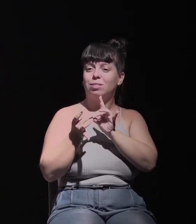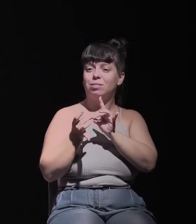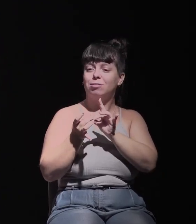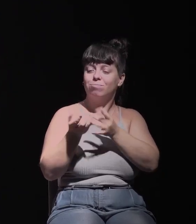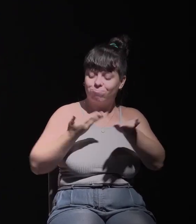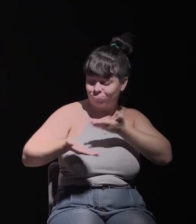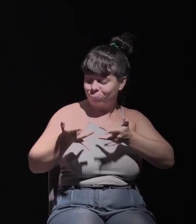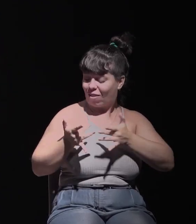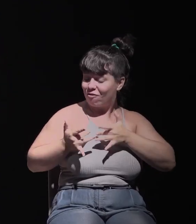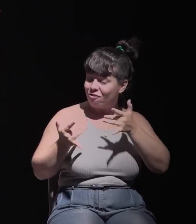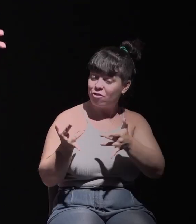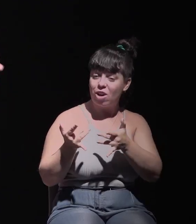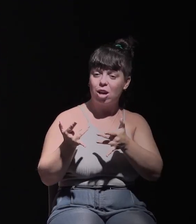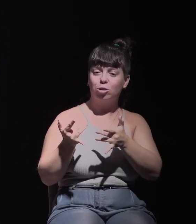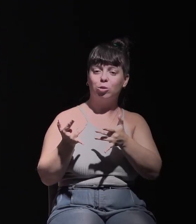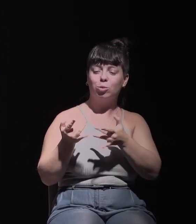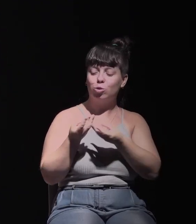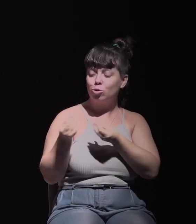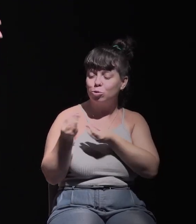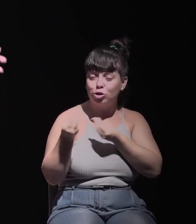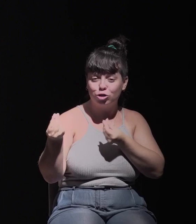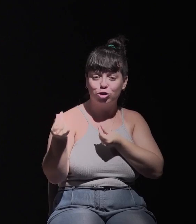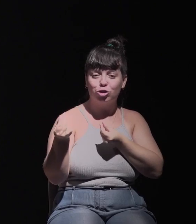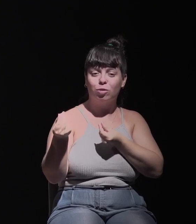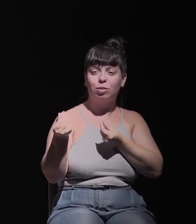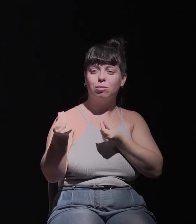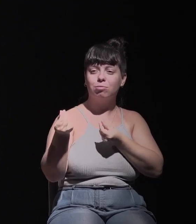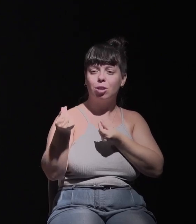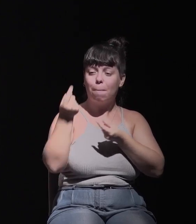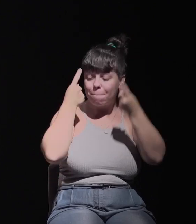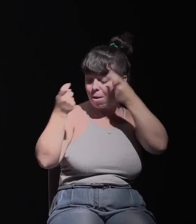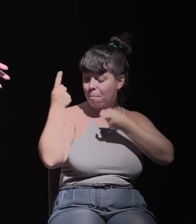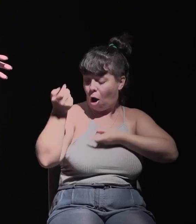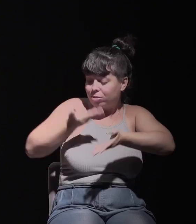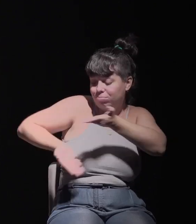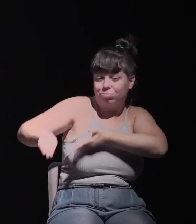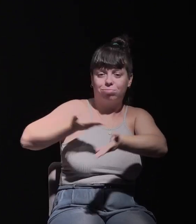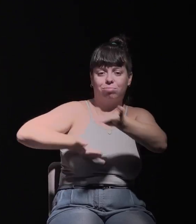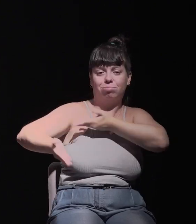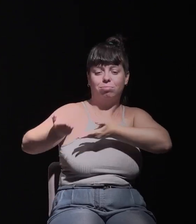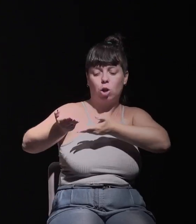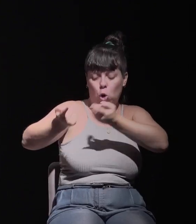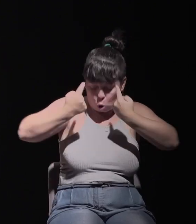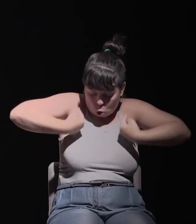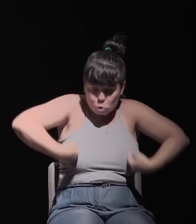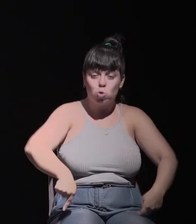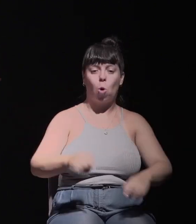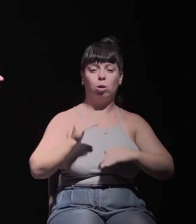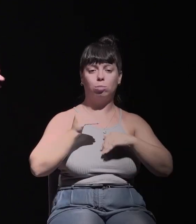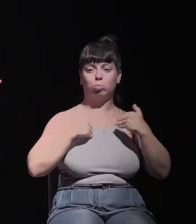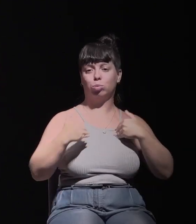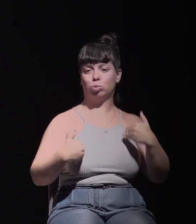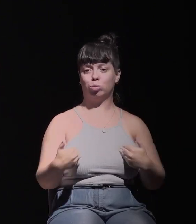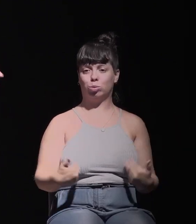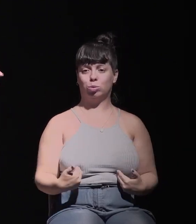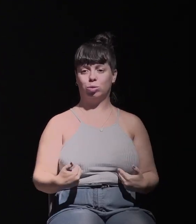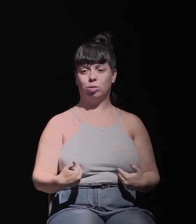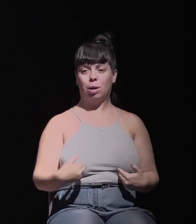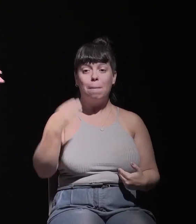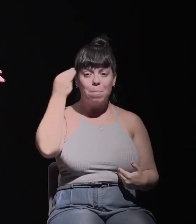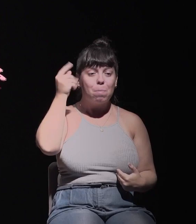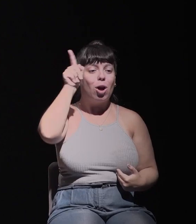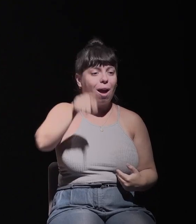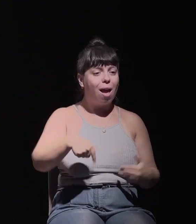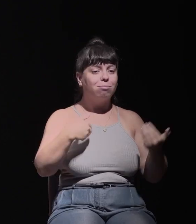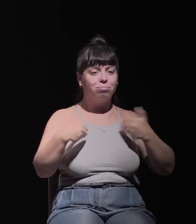produzindo subjetividade, produzindo memória, inventando memória, se faz corpo. Memória é isso, é para fazer